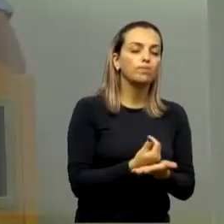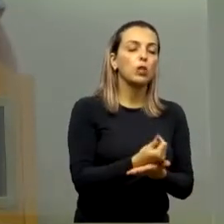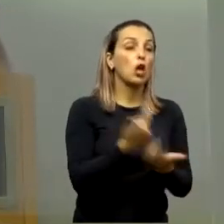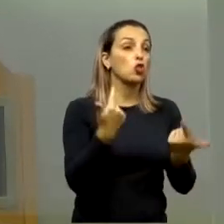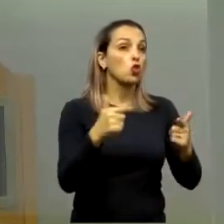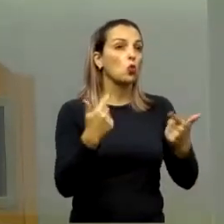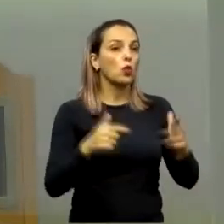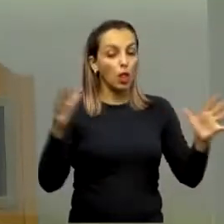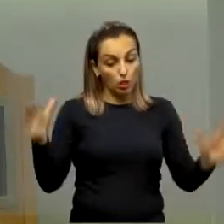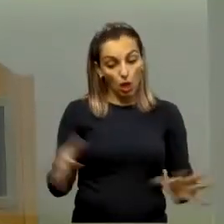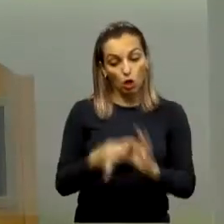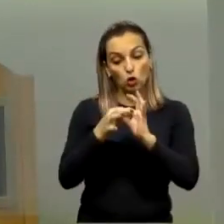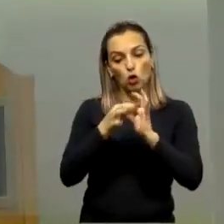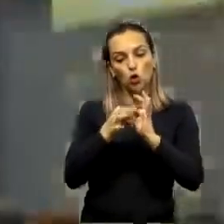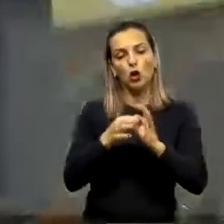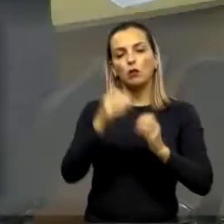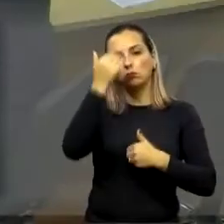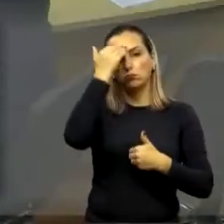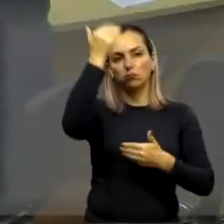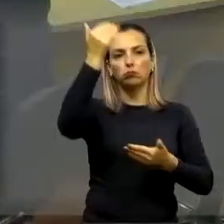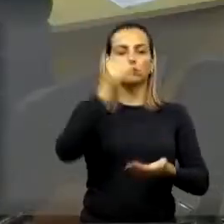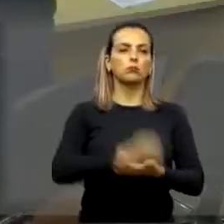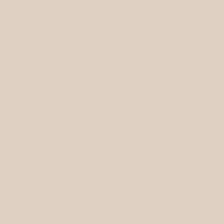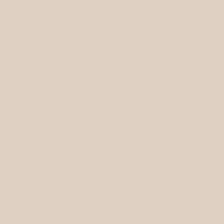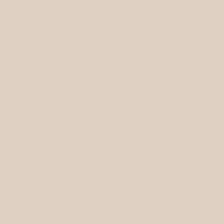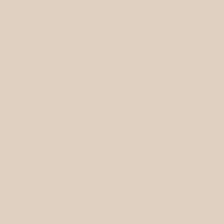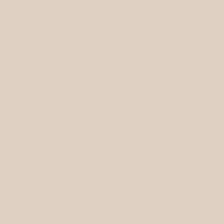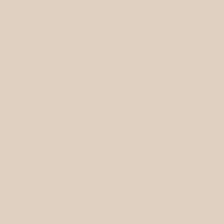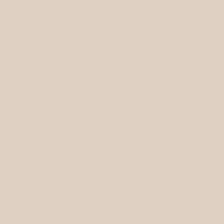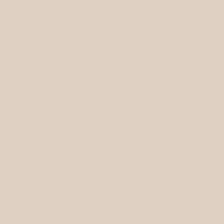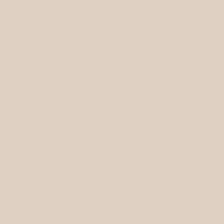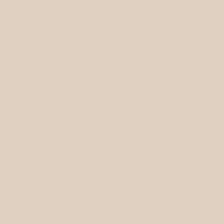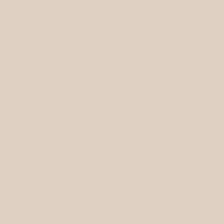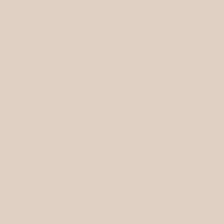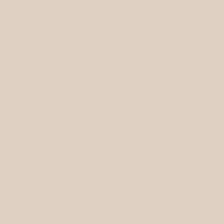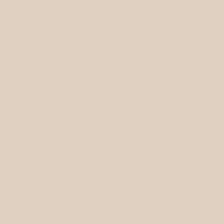dia lá na qual ele fez a santa casa obrigado presidente E aí